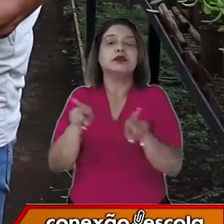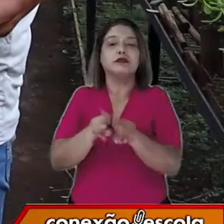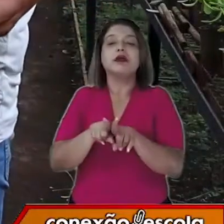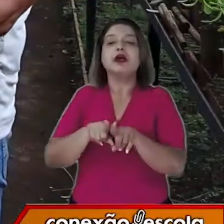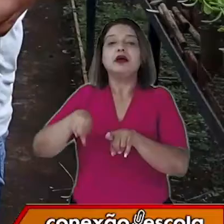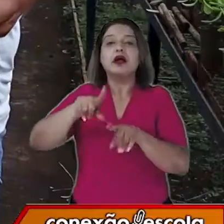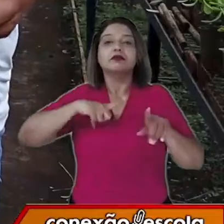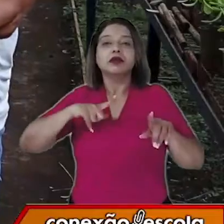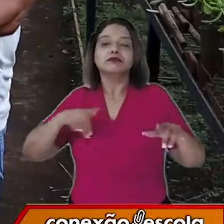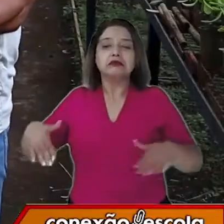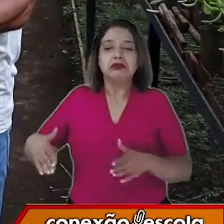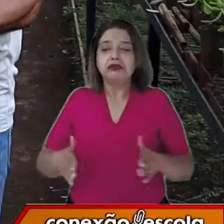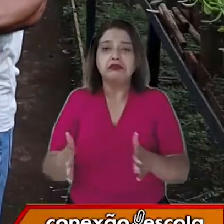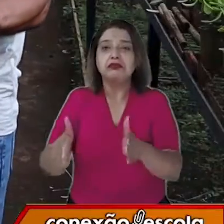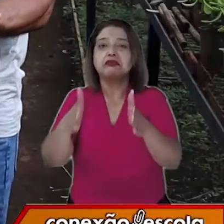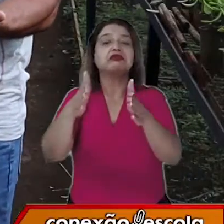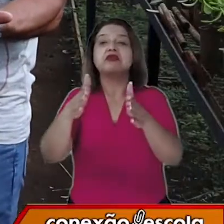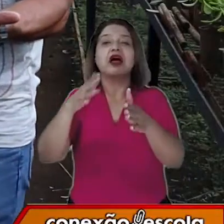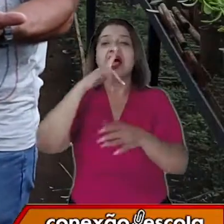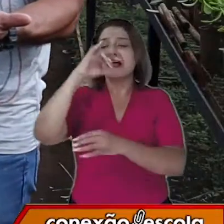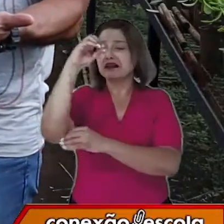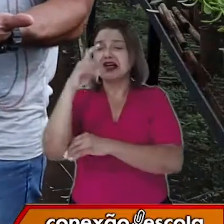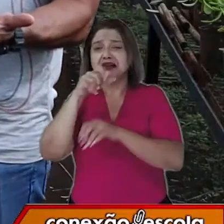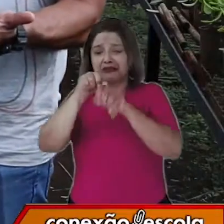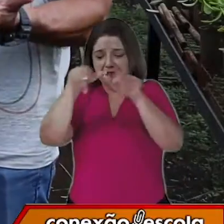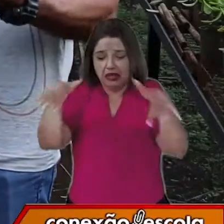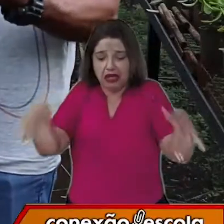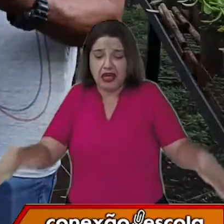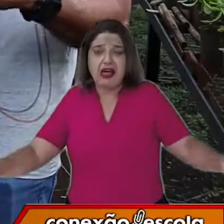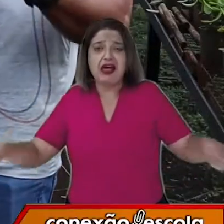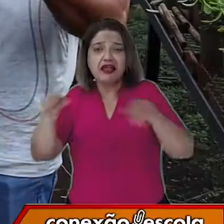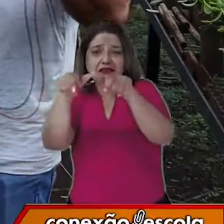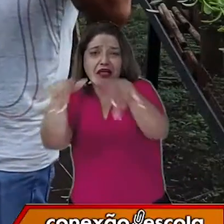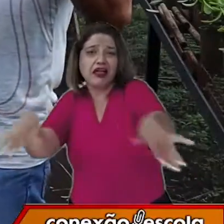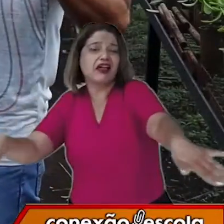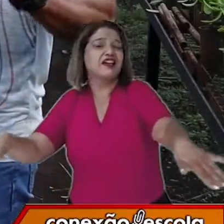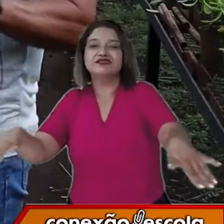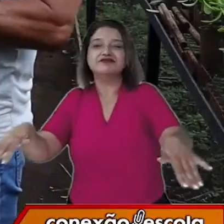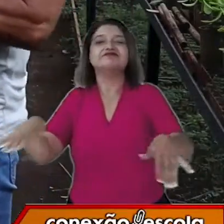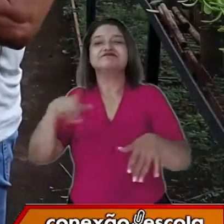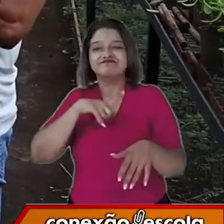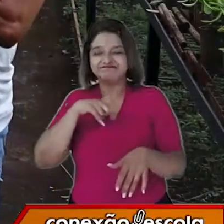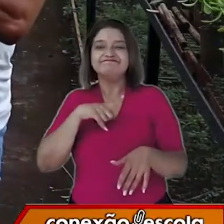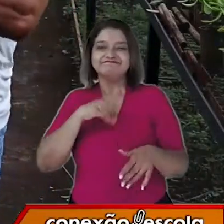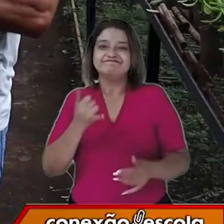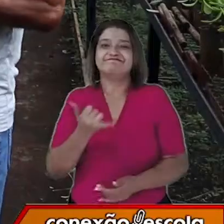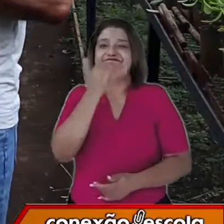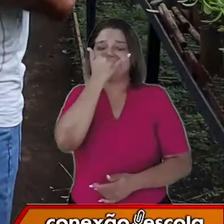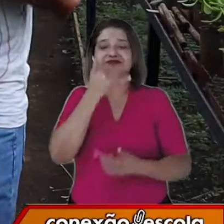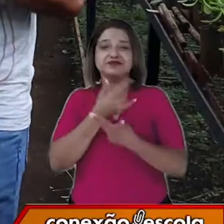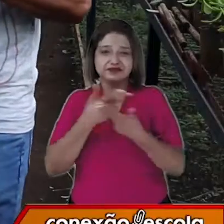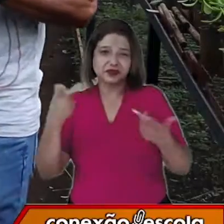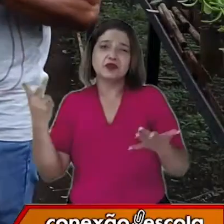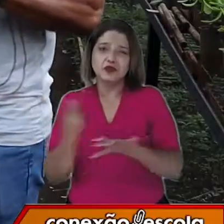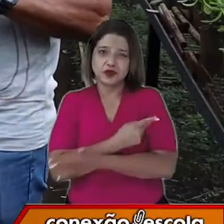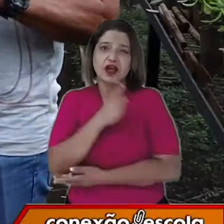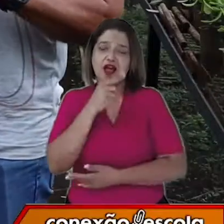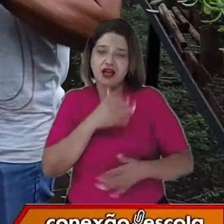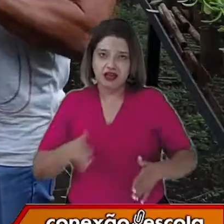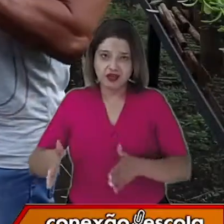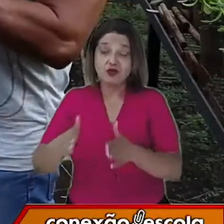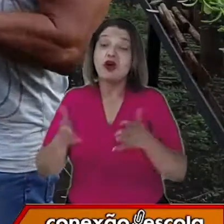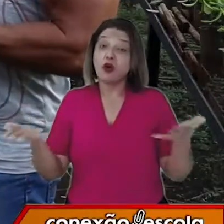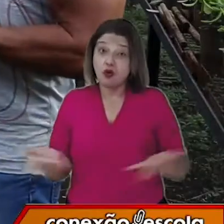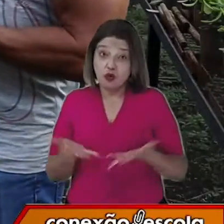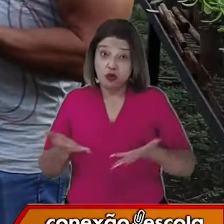onde é captada a água que é servida para nós, né? E com isso, então, chega nessa época do ano, nós temos esse grande problema,